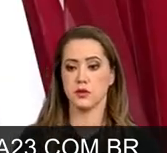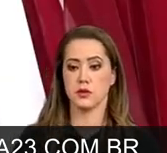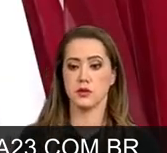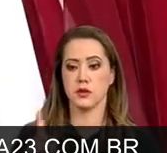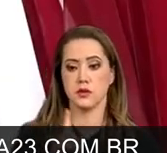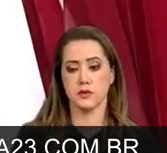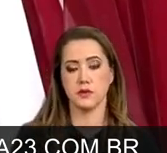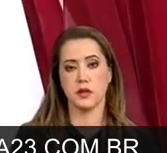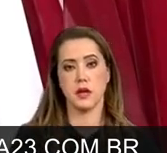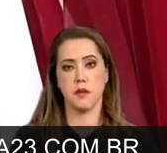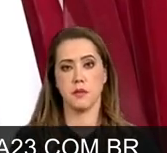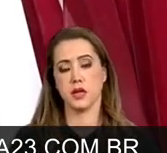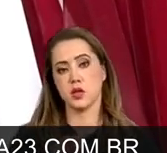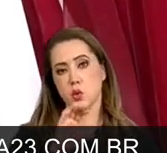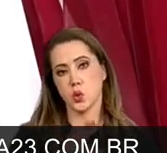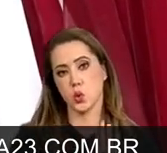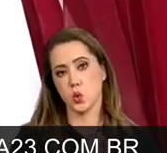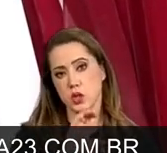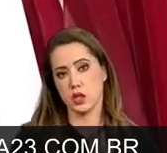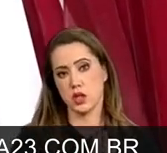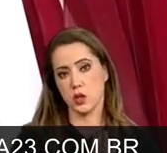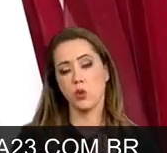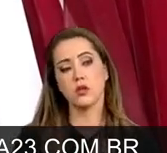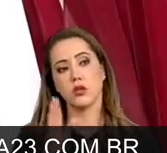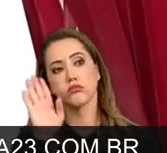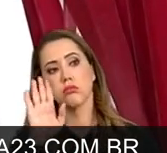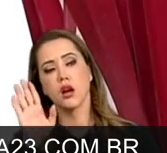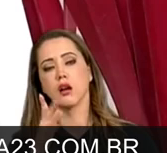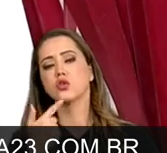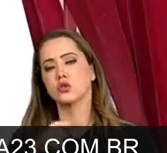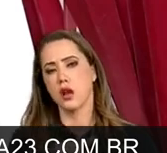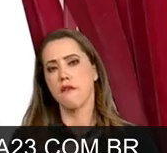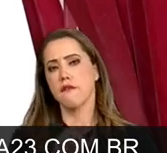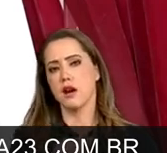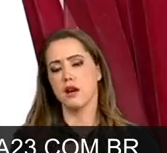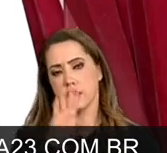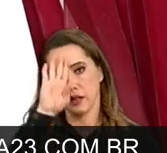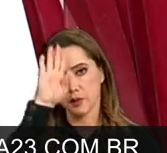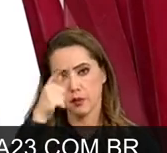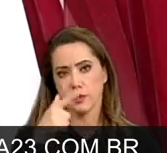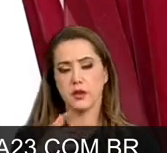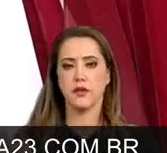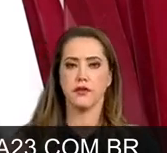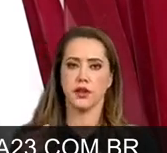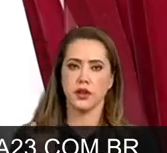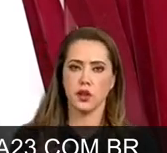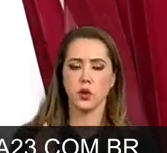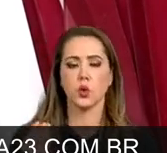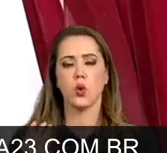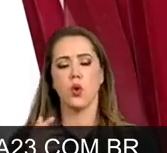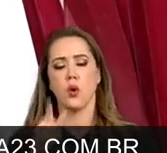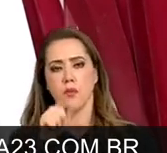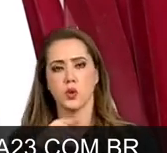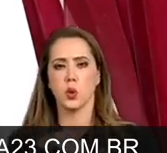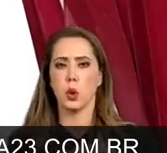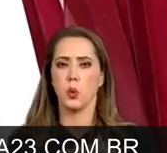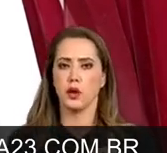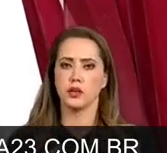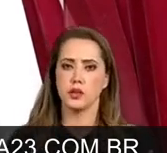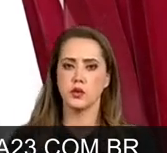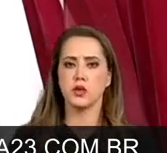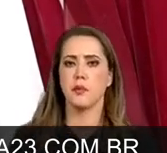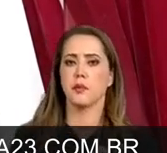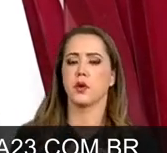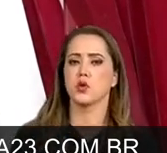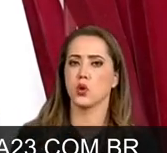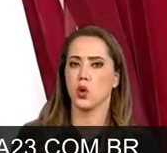empresa com o currículo delas e se candidatam às vagas que nós temos, que são prioritariamente o quê? Promotor, repositor, estoquista, auxiliar de